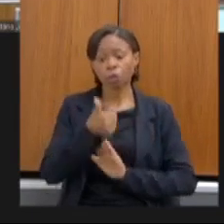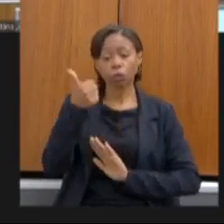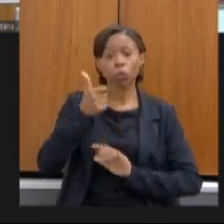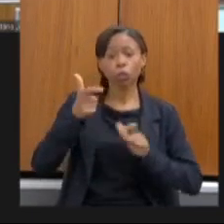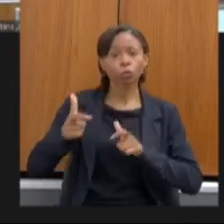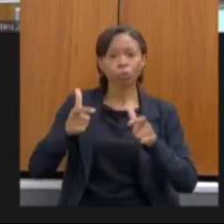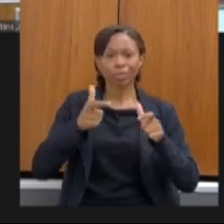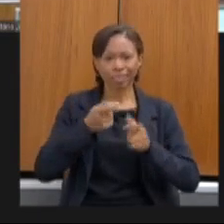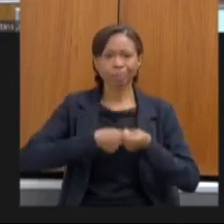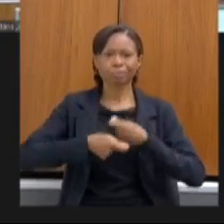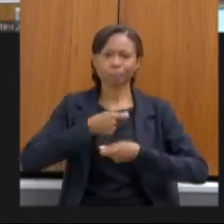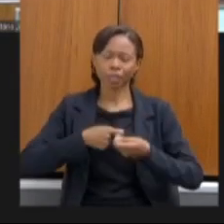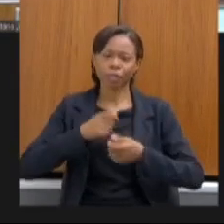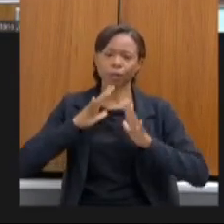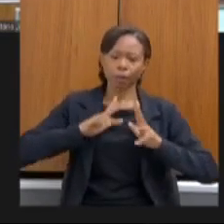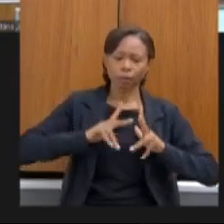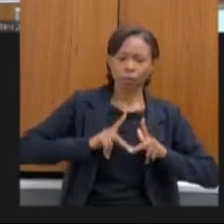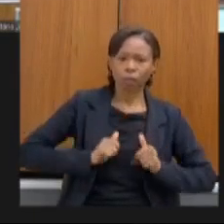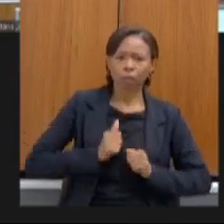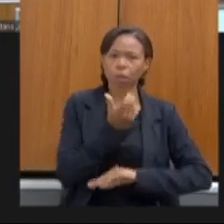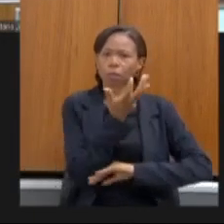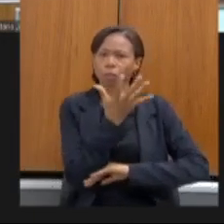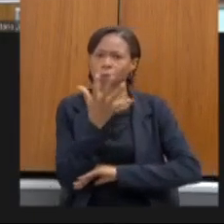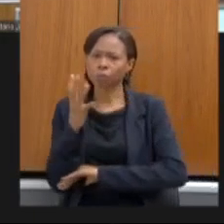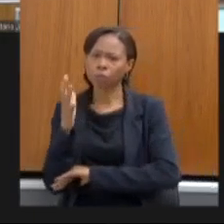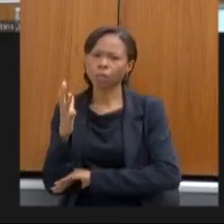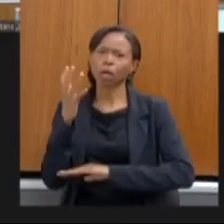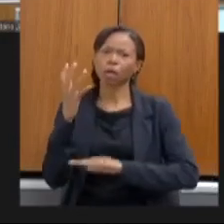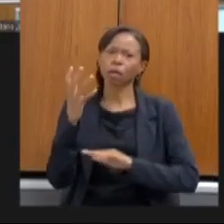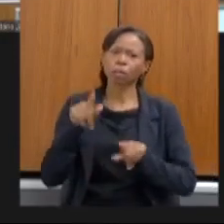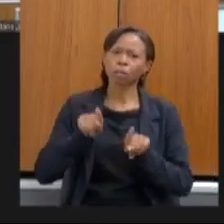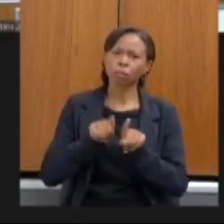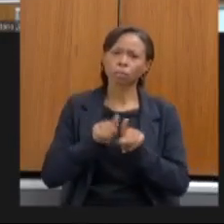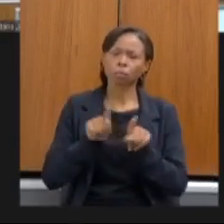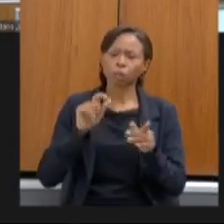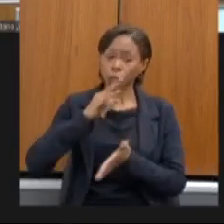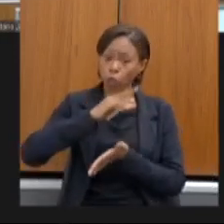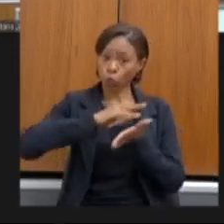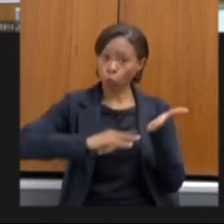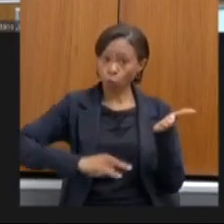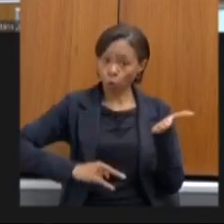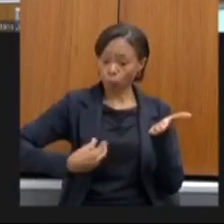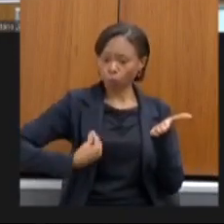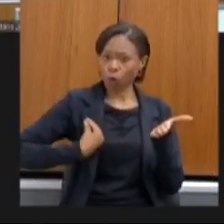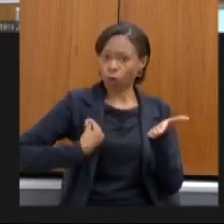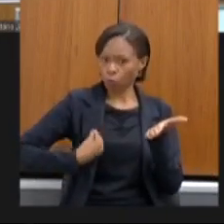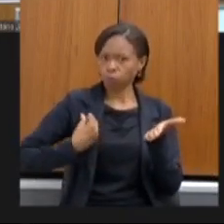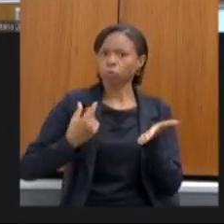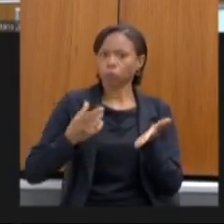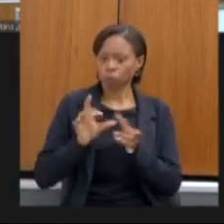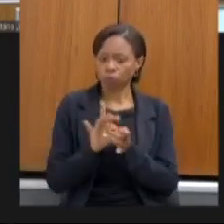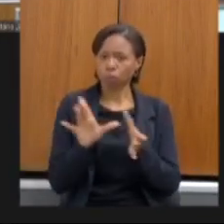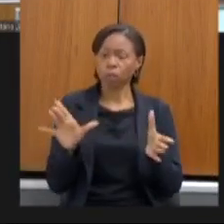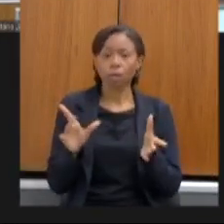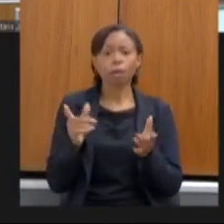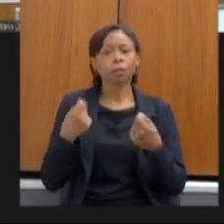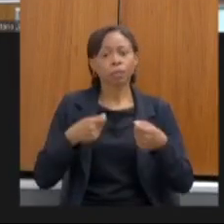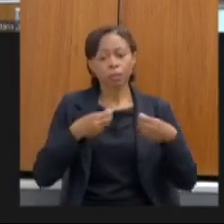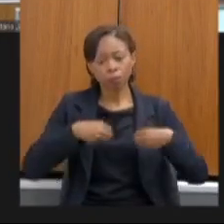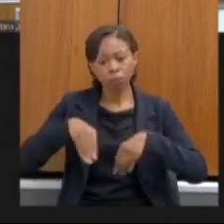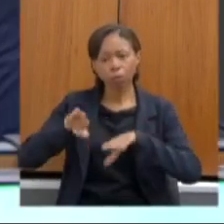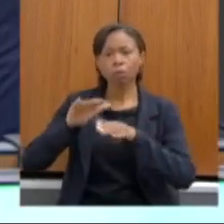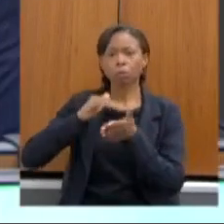então aspectos sanitários ambientais e registro de funcionamento devem ser encaminhados ao a